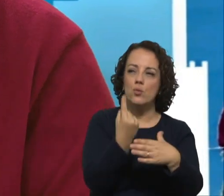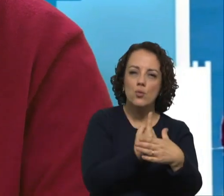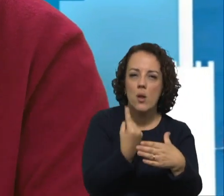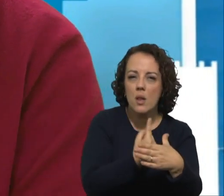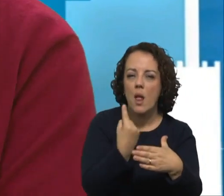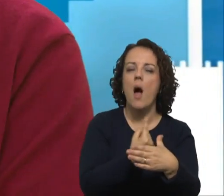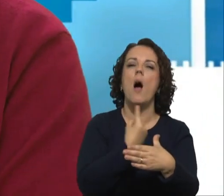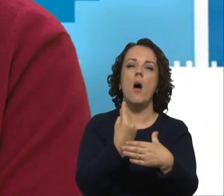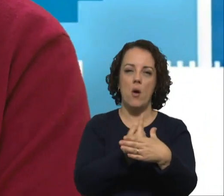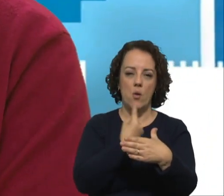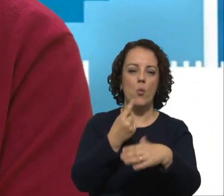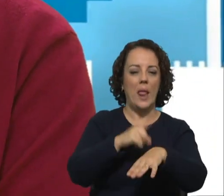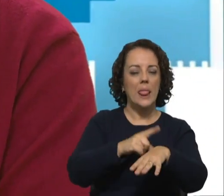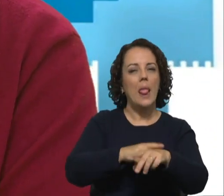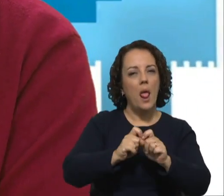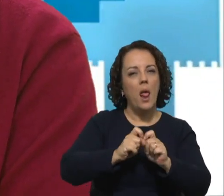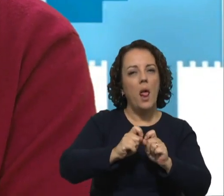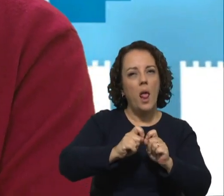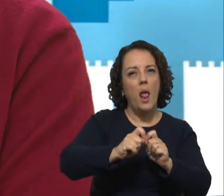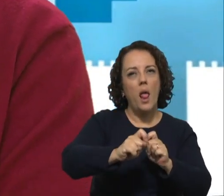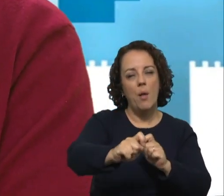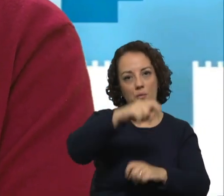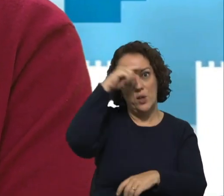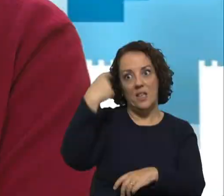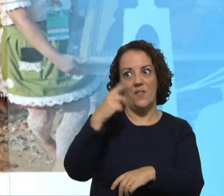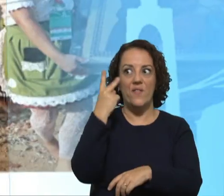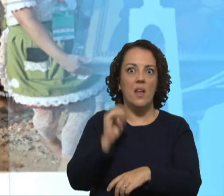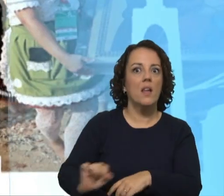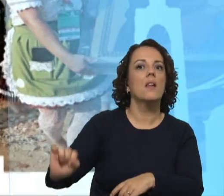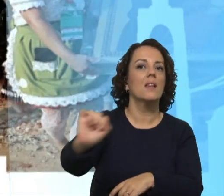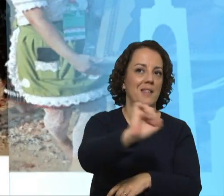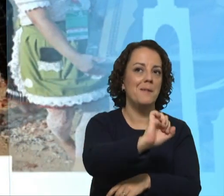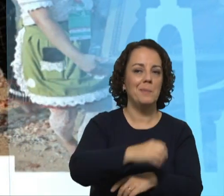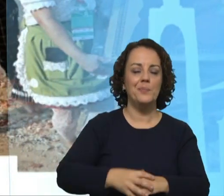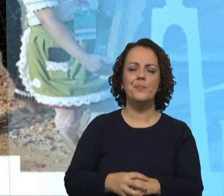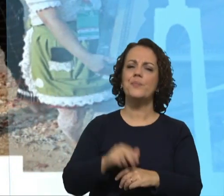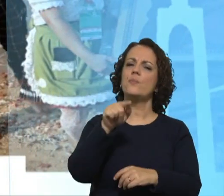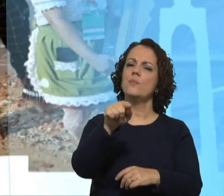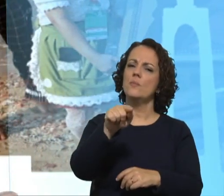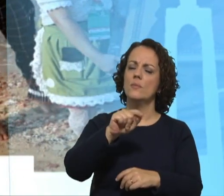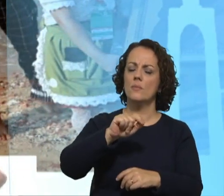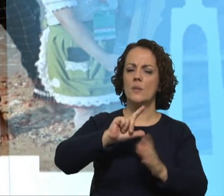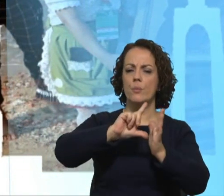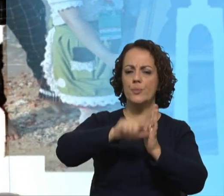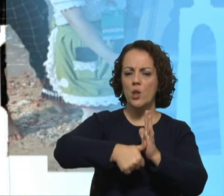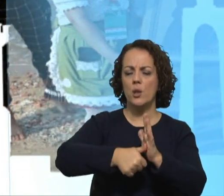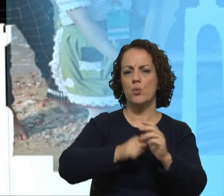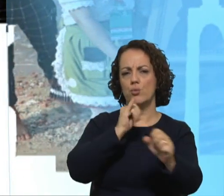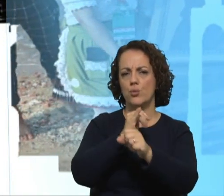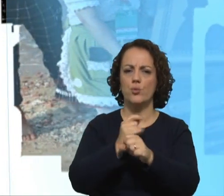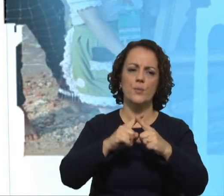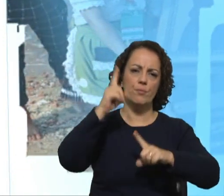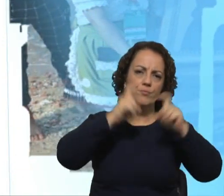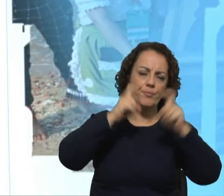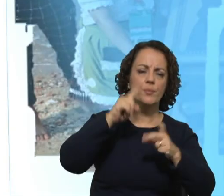da travessia daquela fase tão difícil da vida delas. Tens desenvolvido diversos projetos na área do audiovisual, da fotografia,